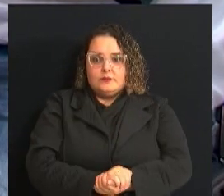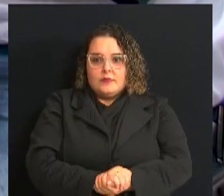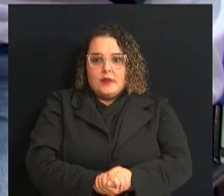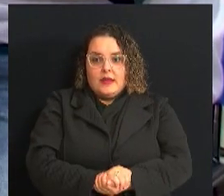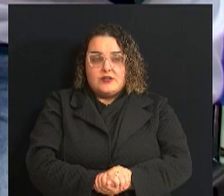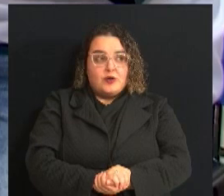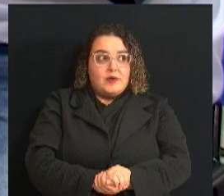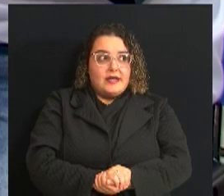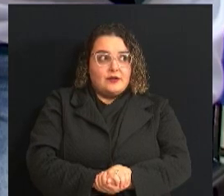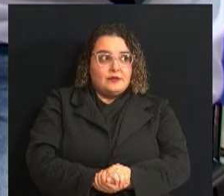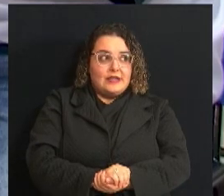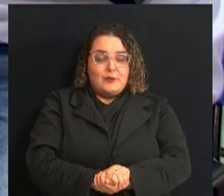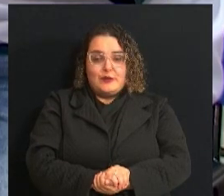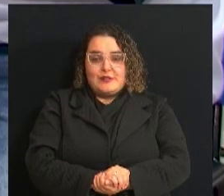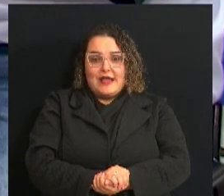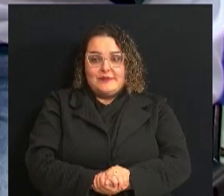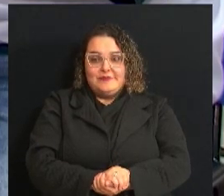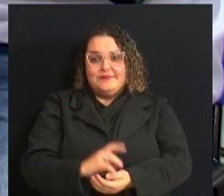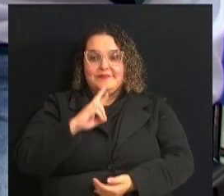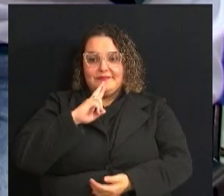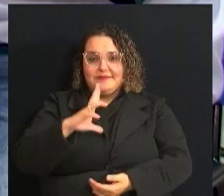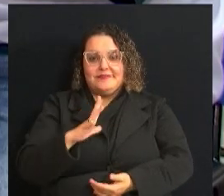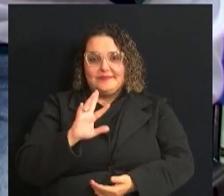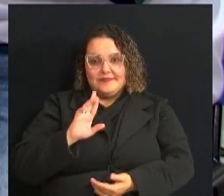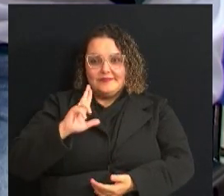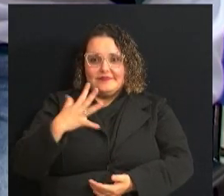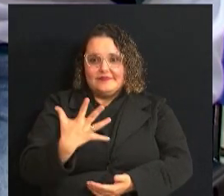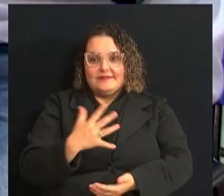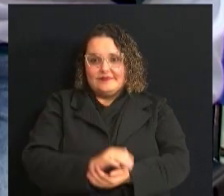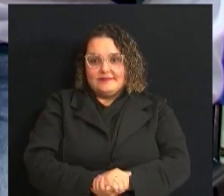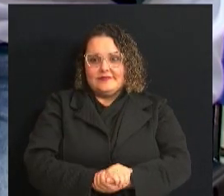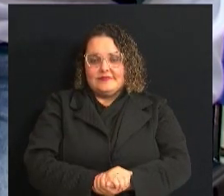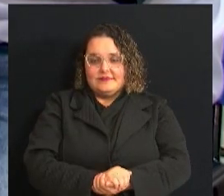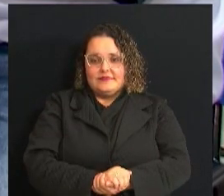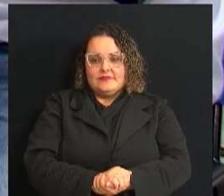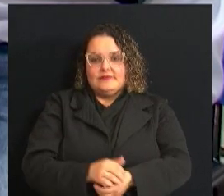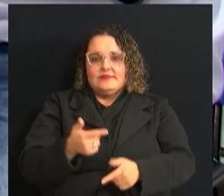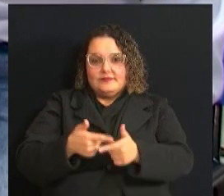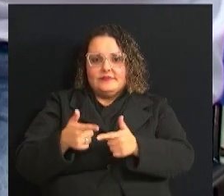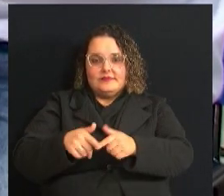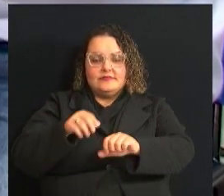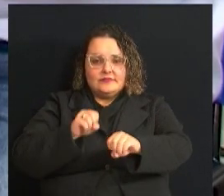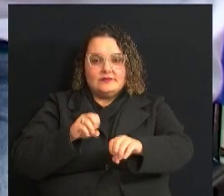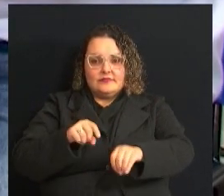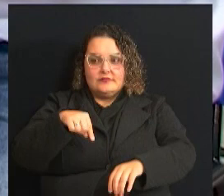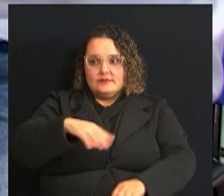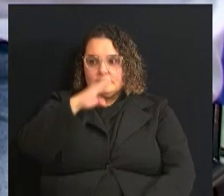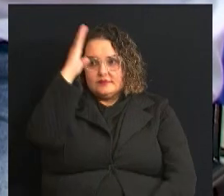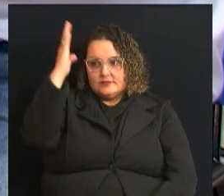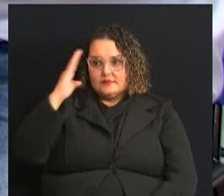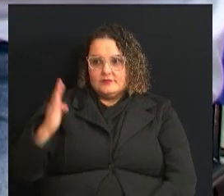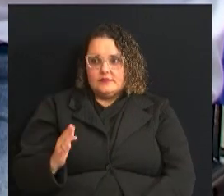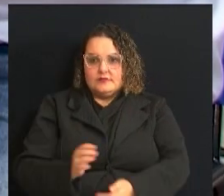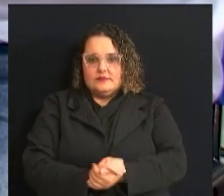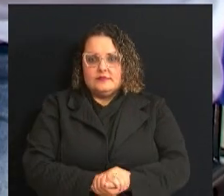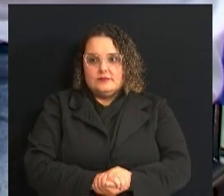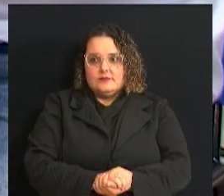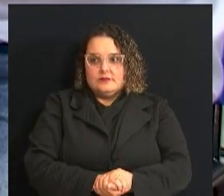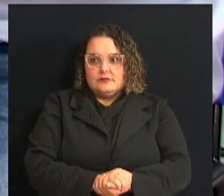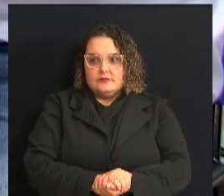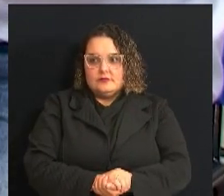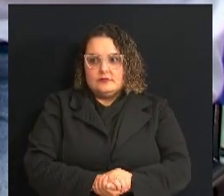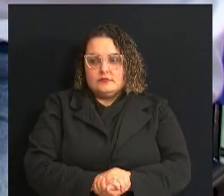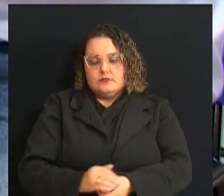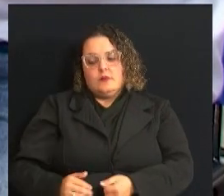respostas, né, soluções para os problemas educacionais aqui no Brasil. Assim, falando de prós e